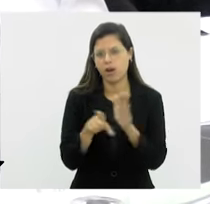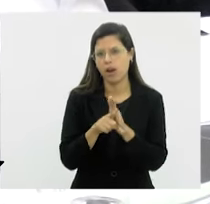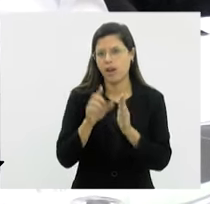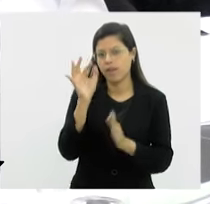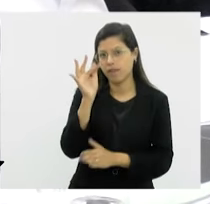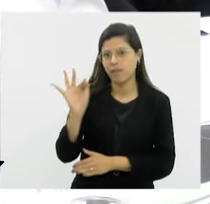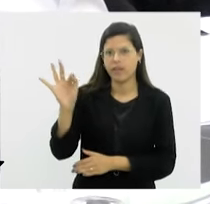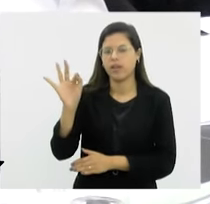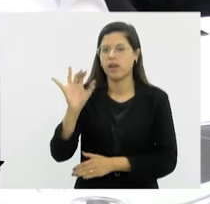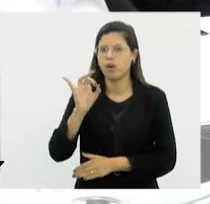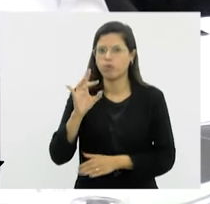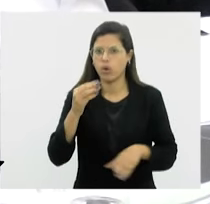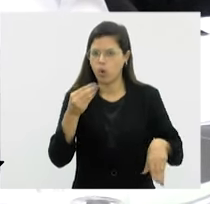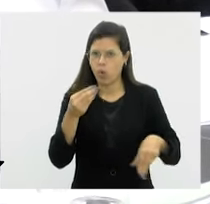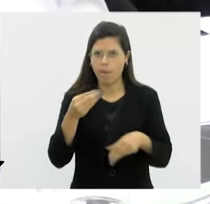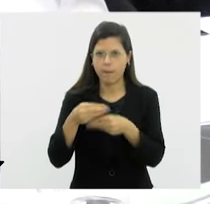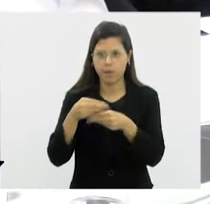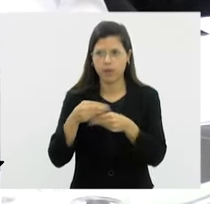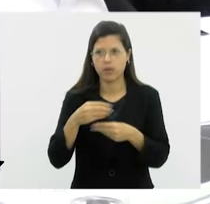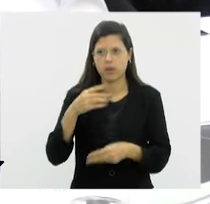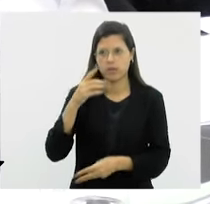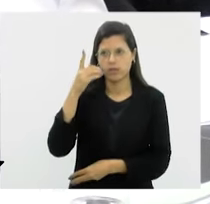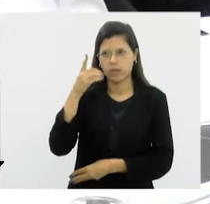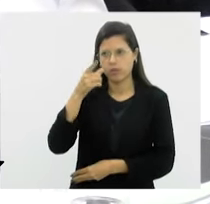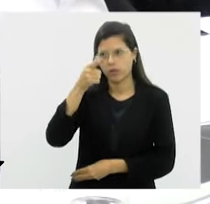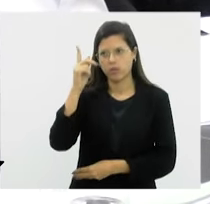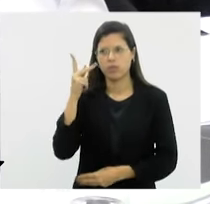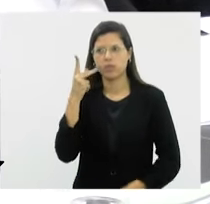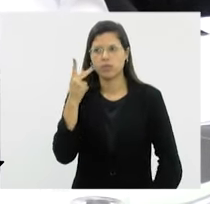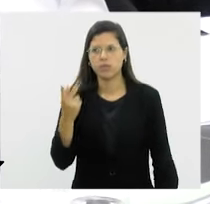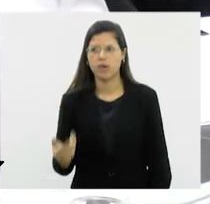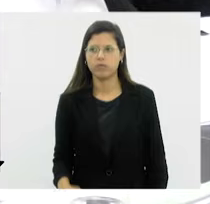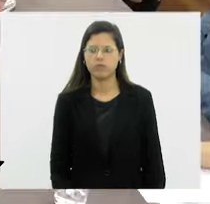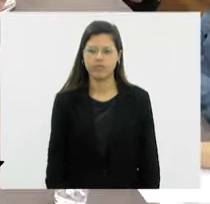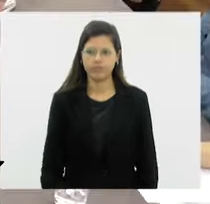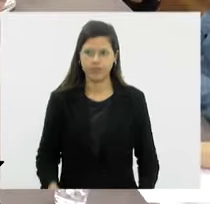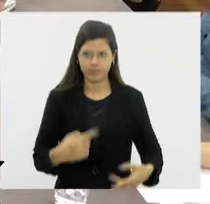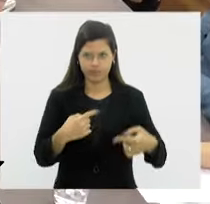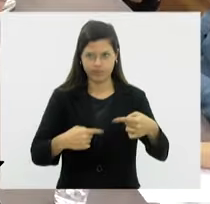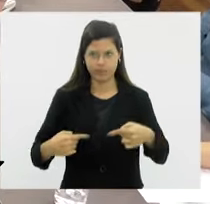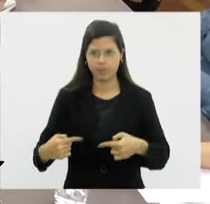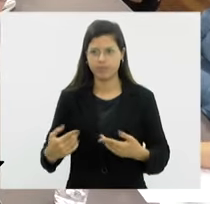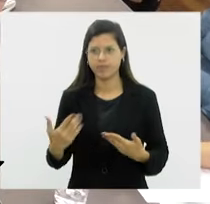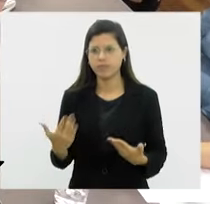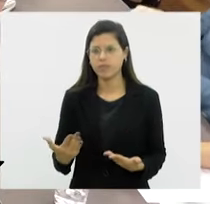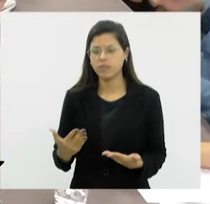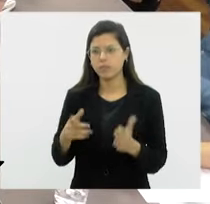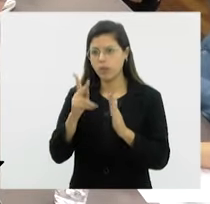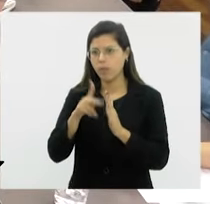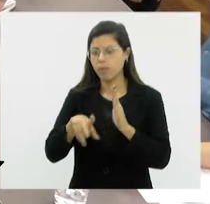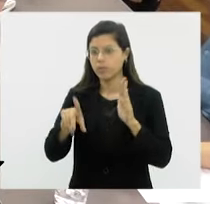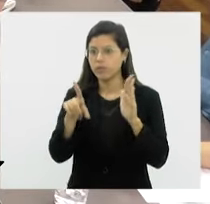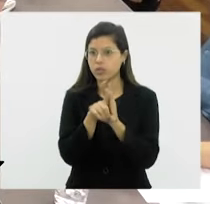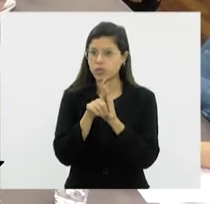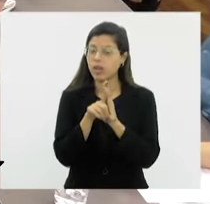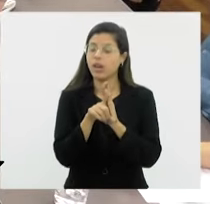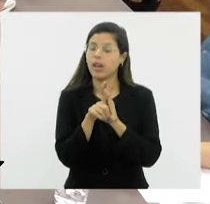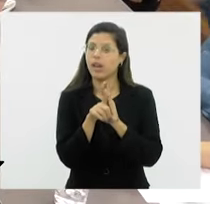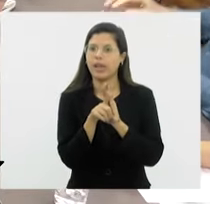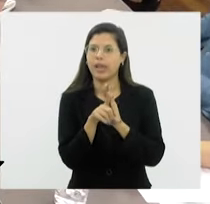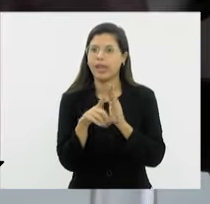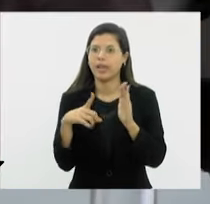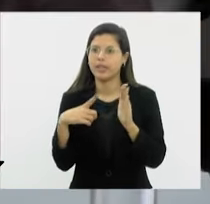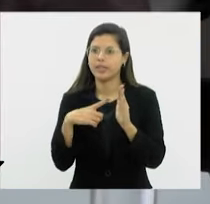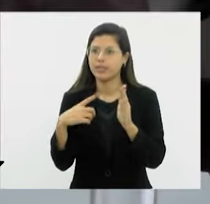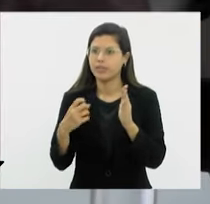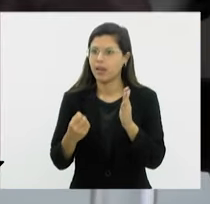regulamentando ou complementando. O deputado Luiz Paulo para discutir. Senhor presidente, eu vou acompanhar Vossa Excelência, porque o projeto de lei transborda o